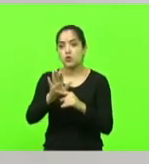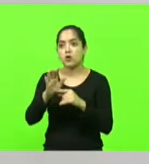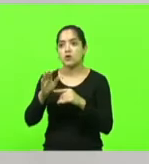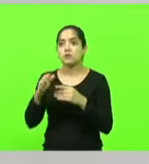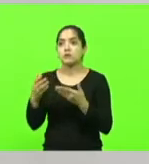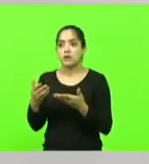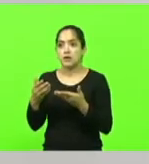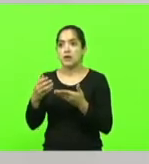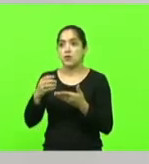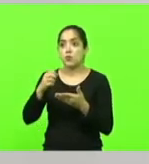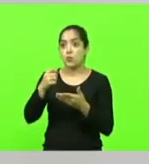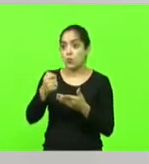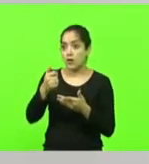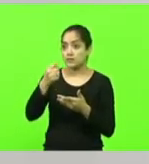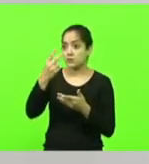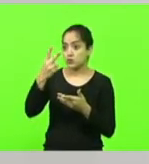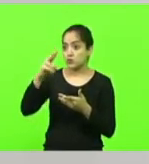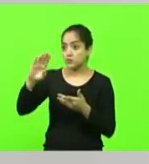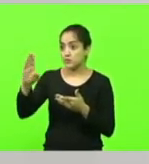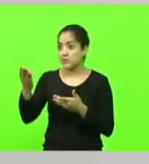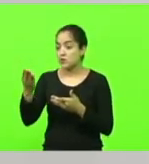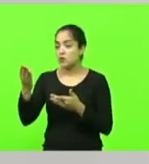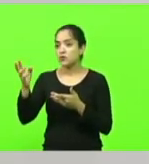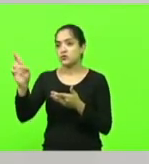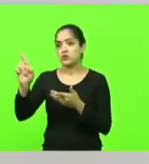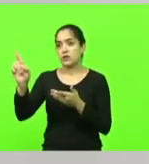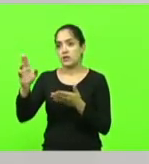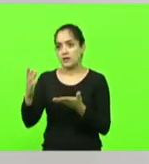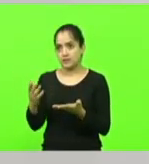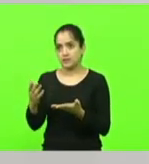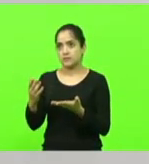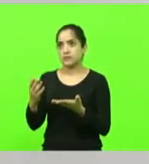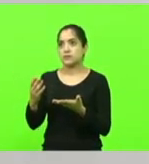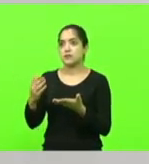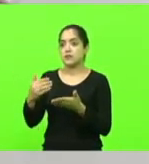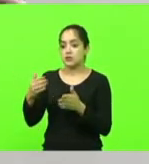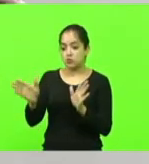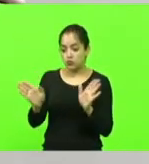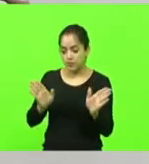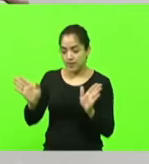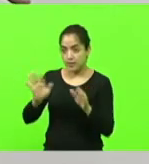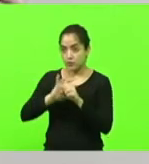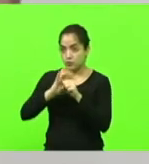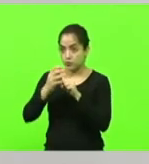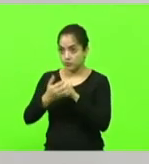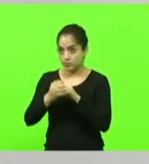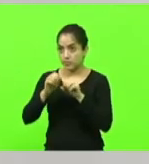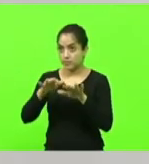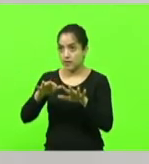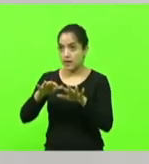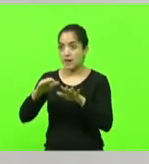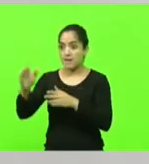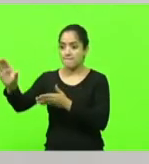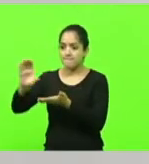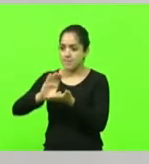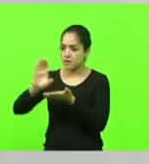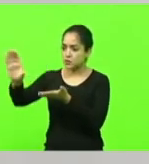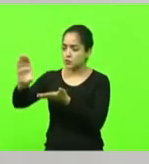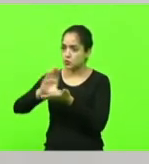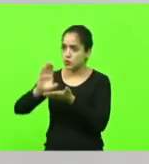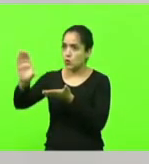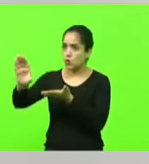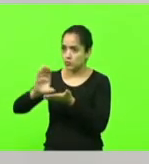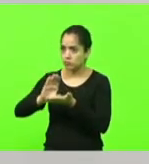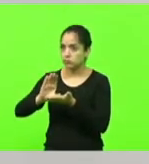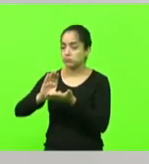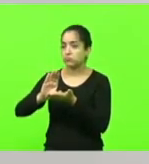de reais, o governo federal. Durante a pandemia, mandou dinheiro para Santa Catarina, que não mandaram em 20 anos do governo